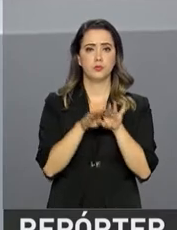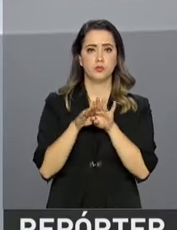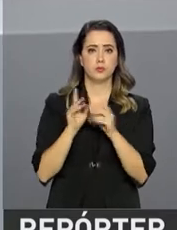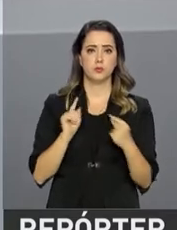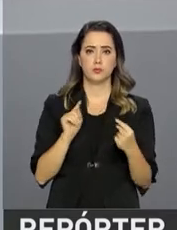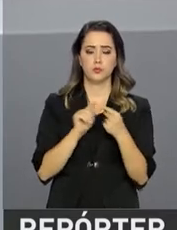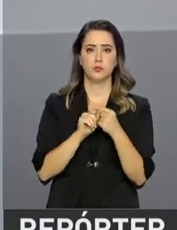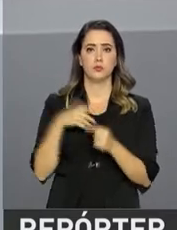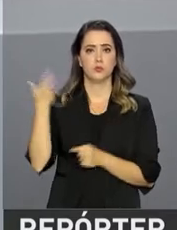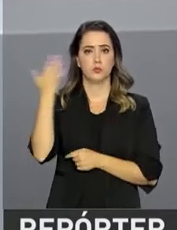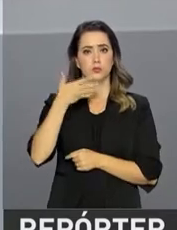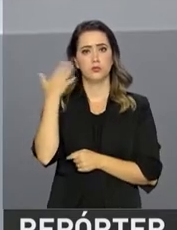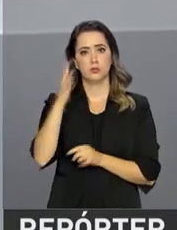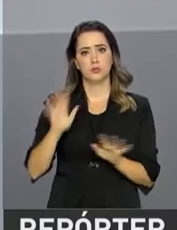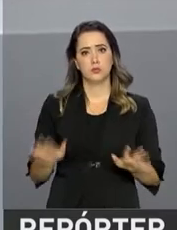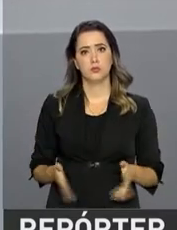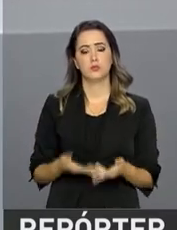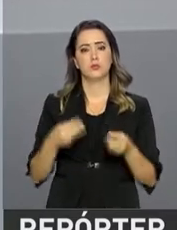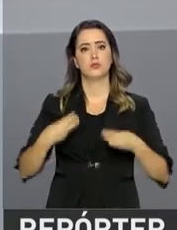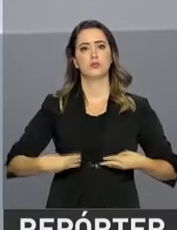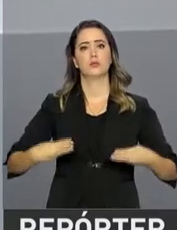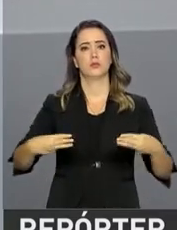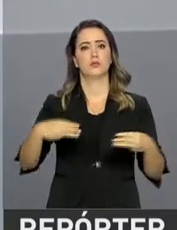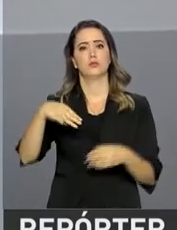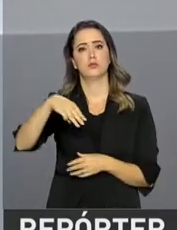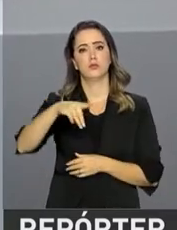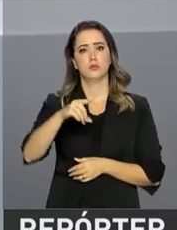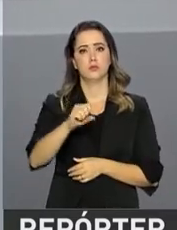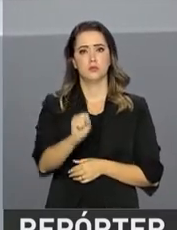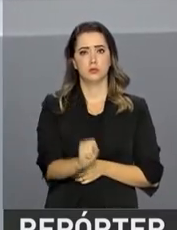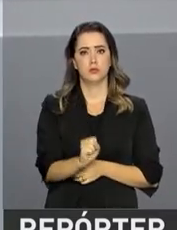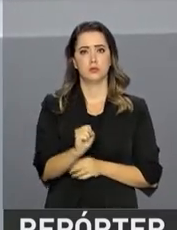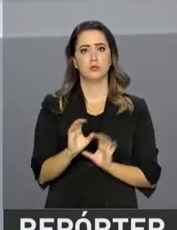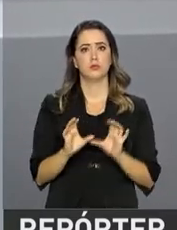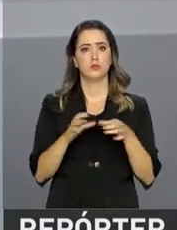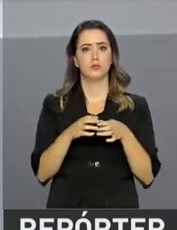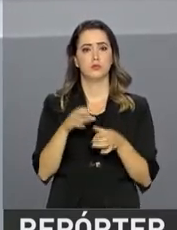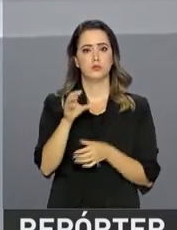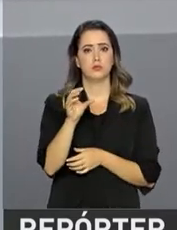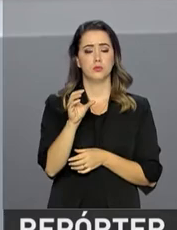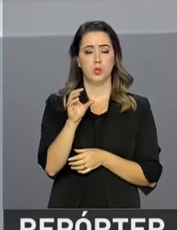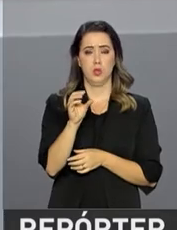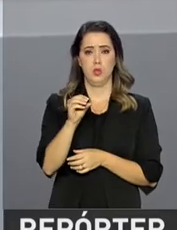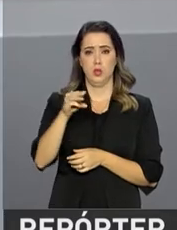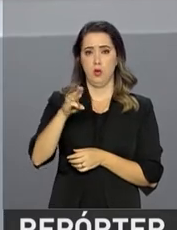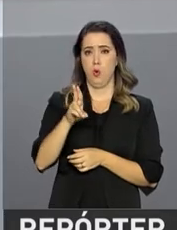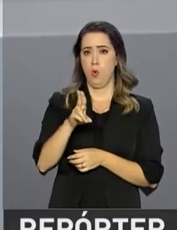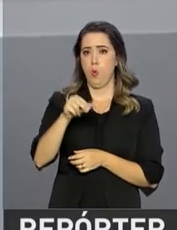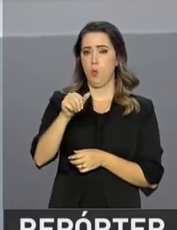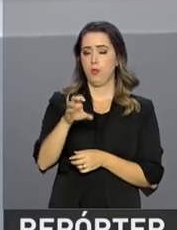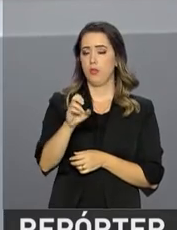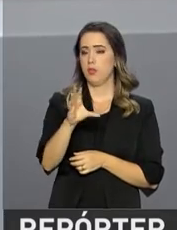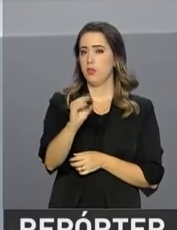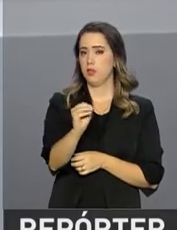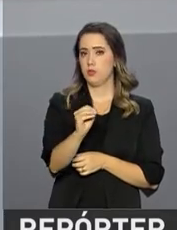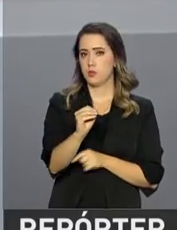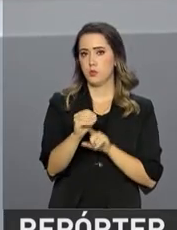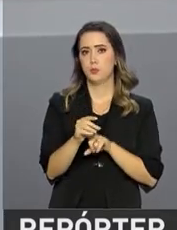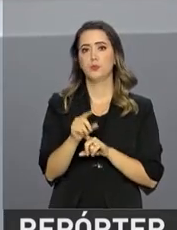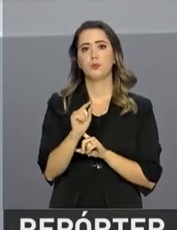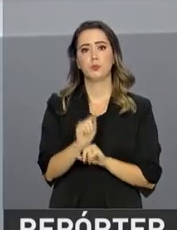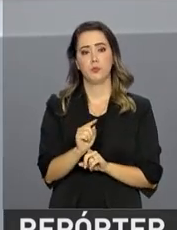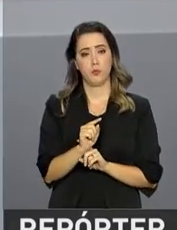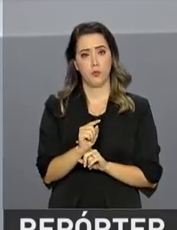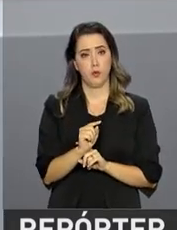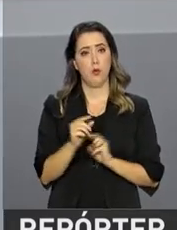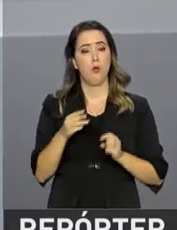foco do seminário promovido pelo Ministério do Desenvolvimento Social e a Organização das Nações Unidas para a Educação, a Ciência e a